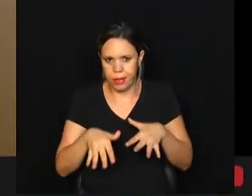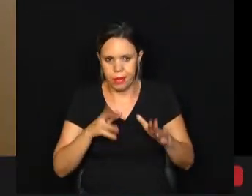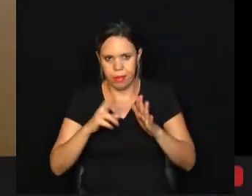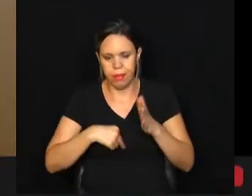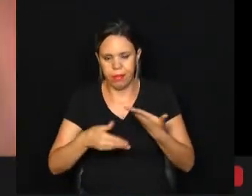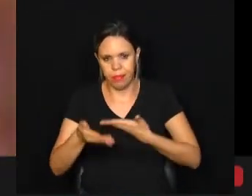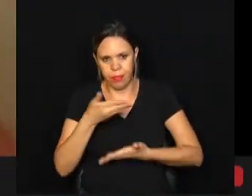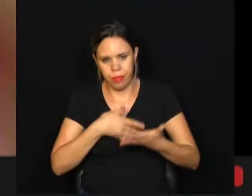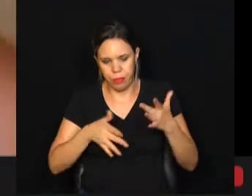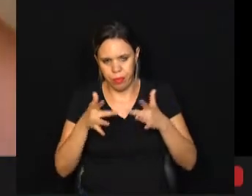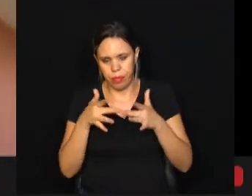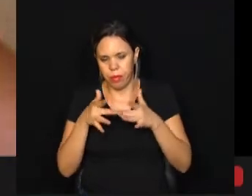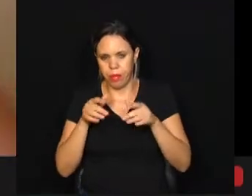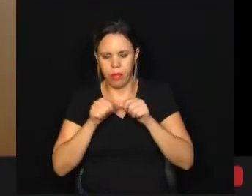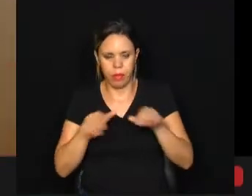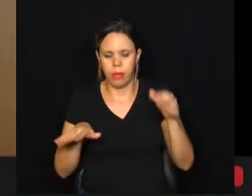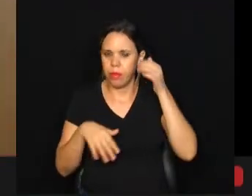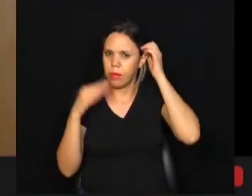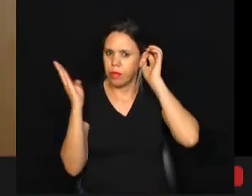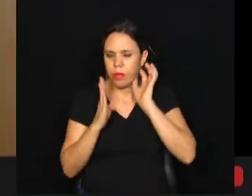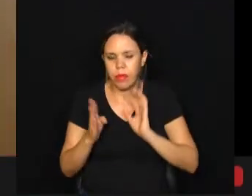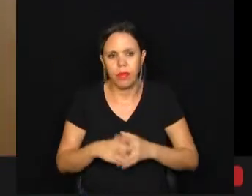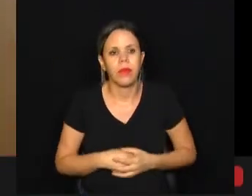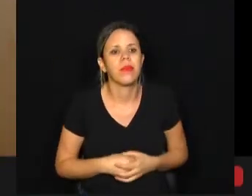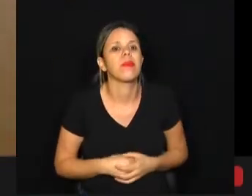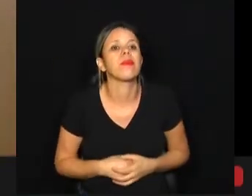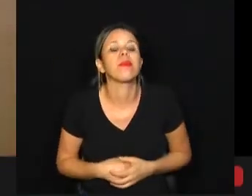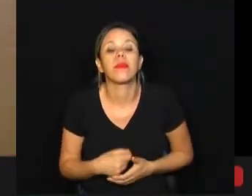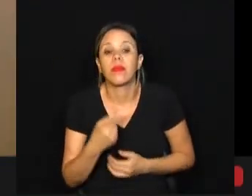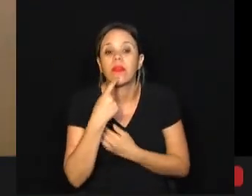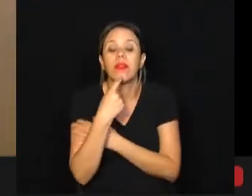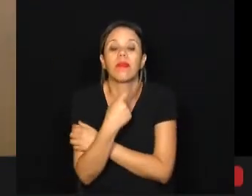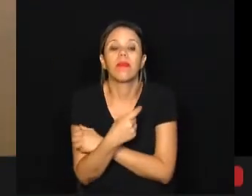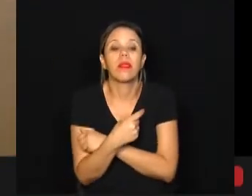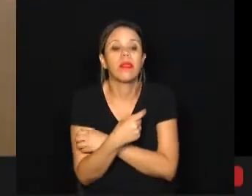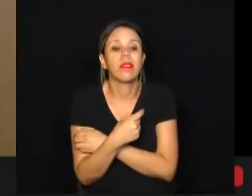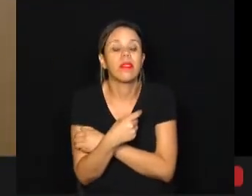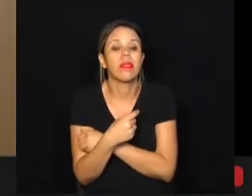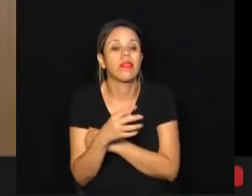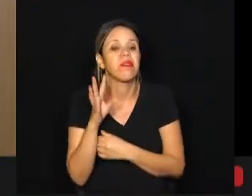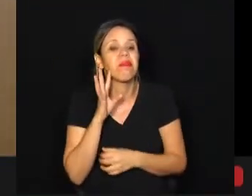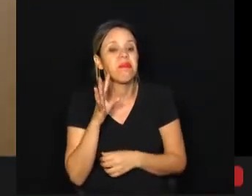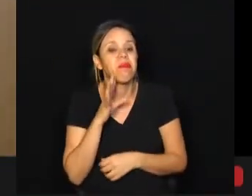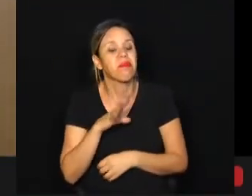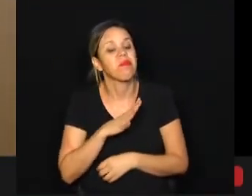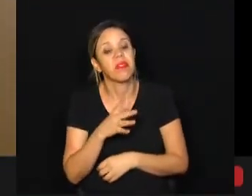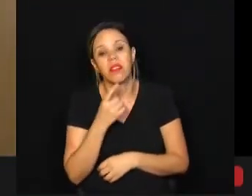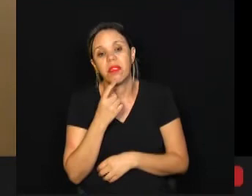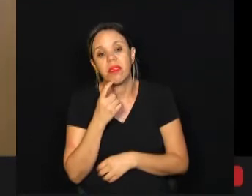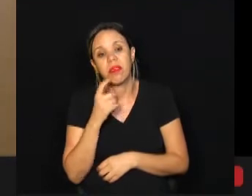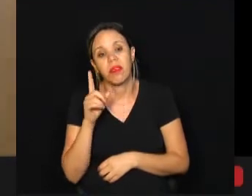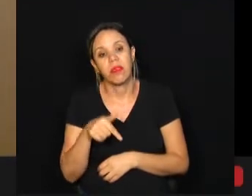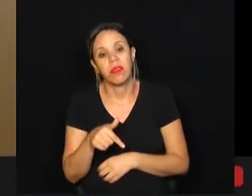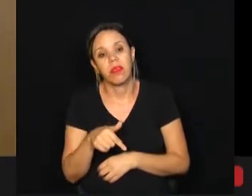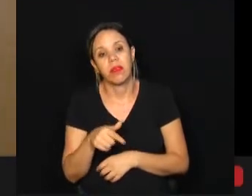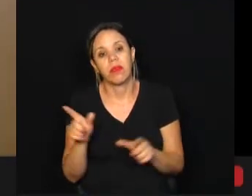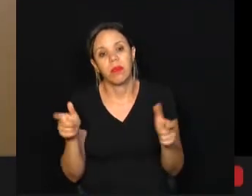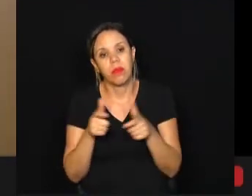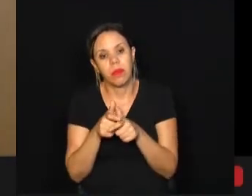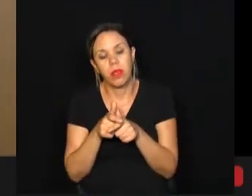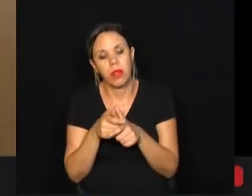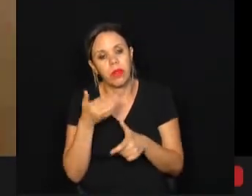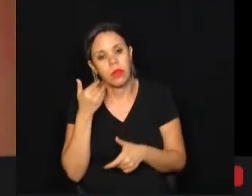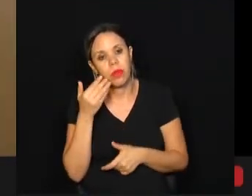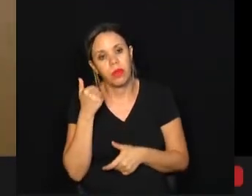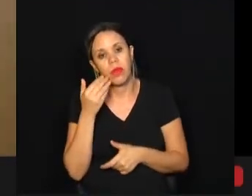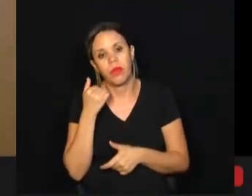relações e distribuem isso para o Brasil inteiro. Campinas, olha que louco. A cidade de Campinas é quem menos usufrui